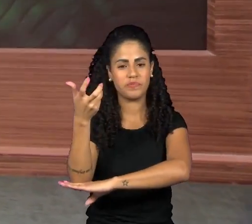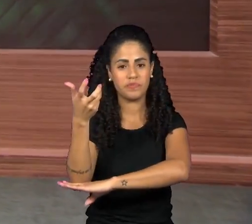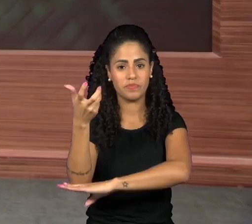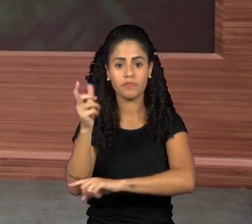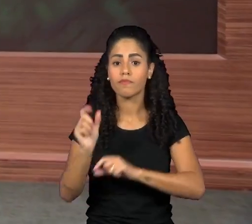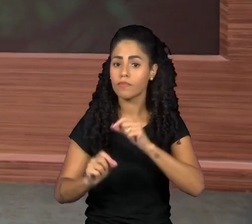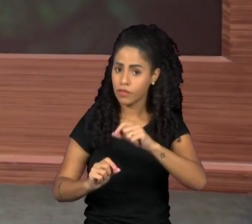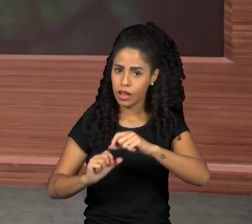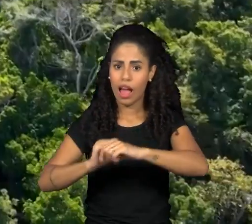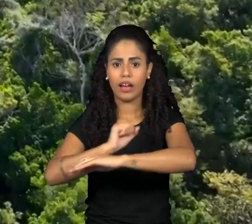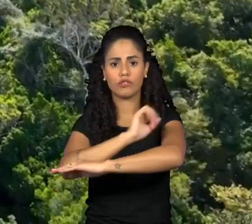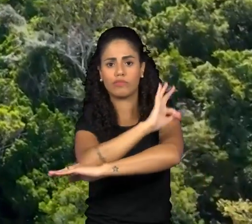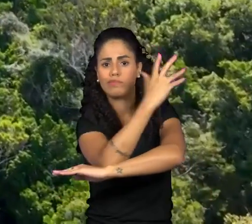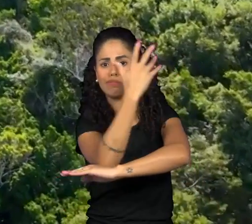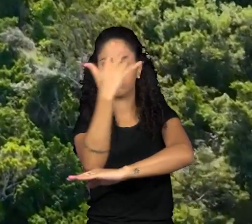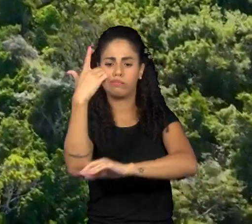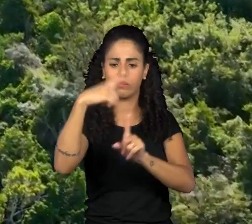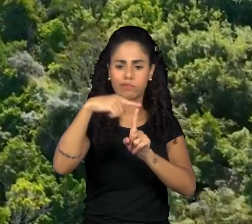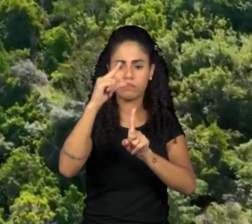fauna ameaçada.